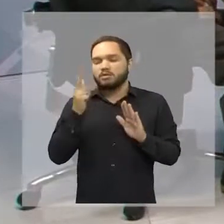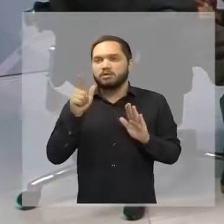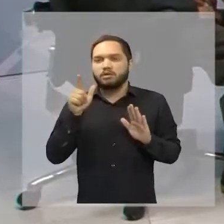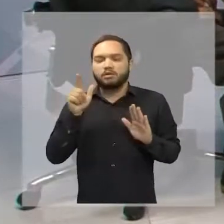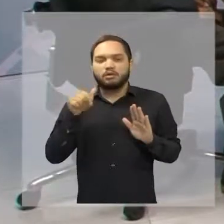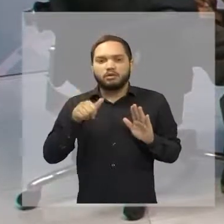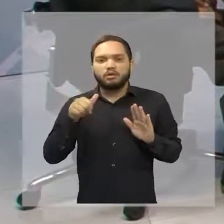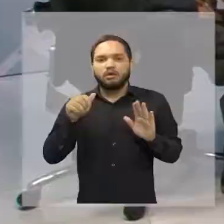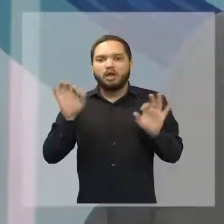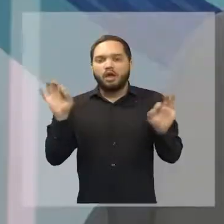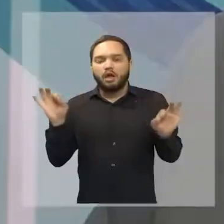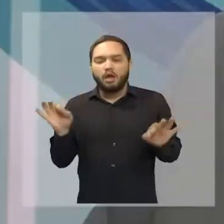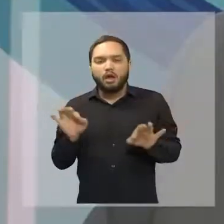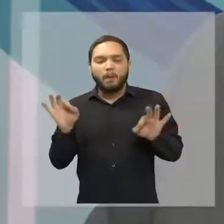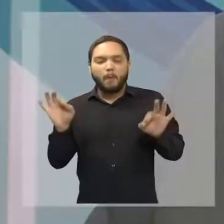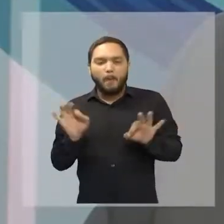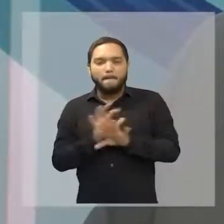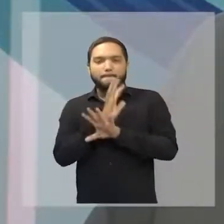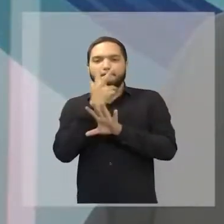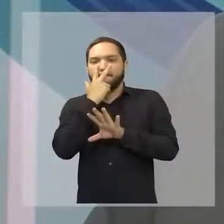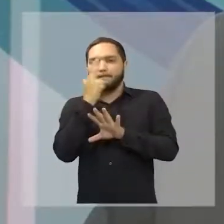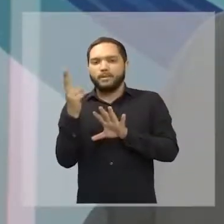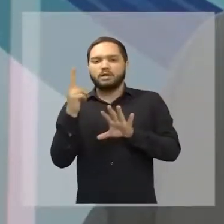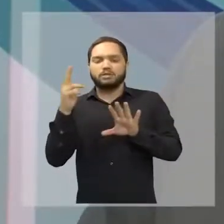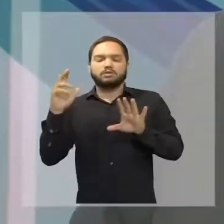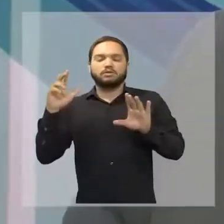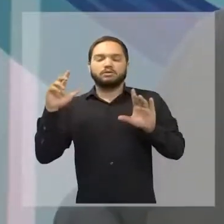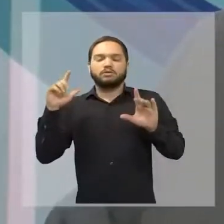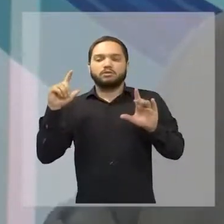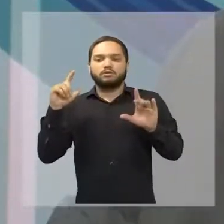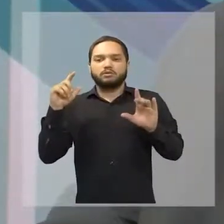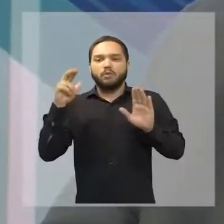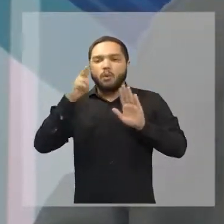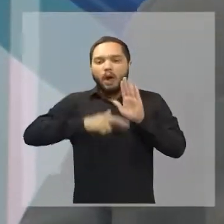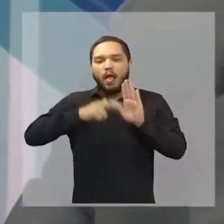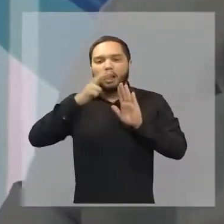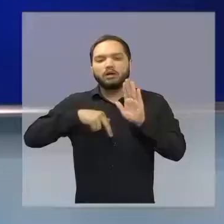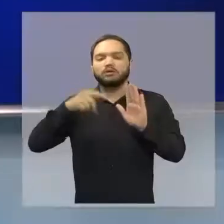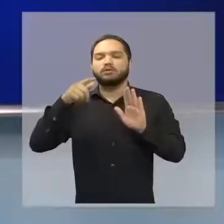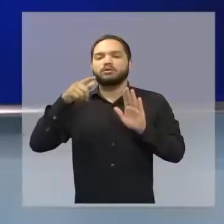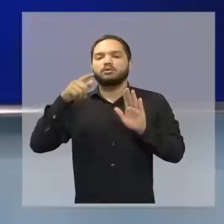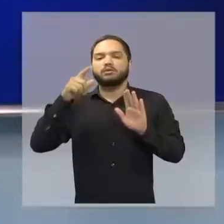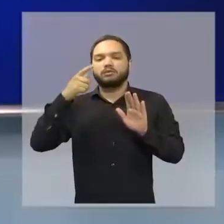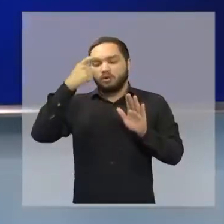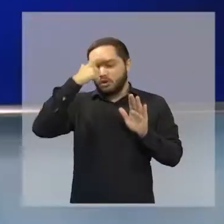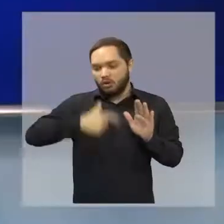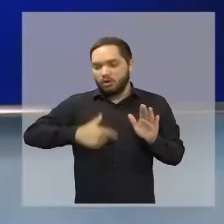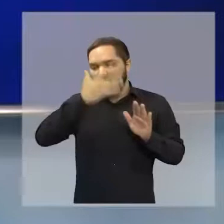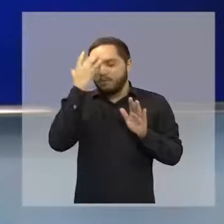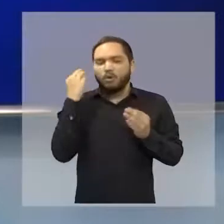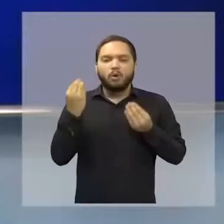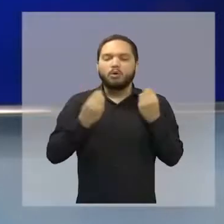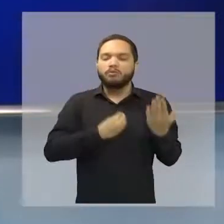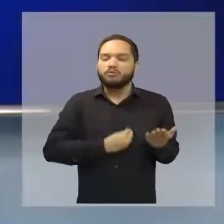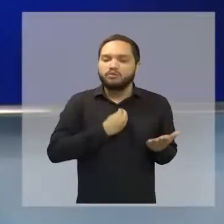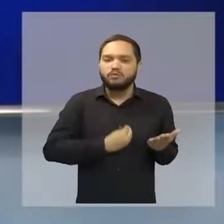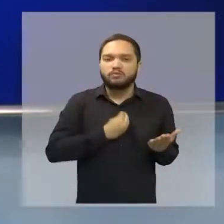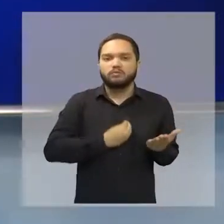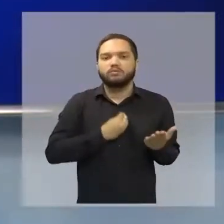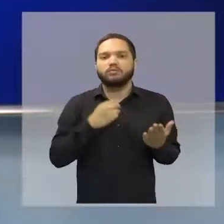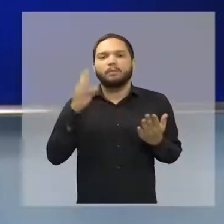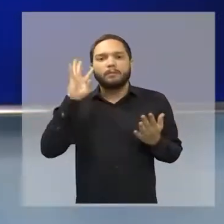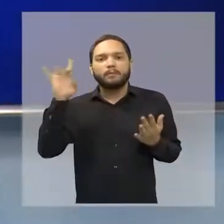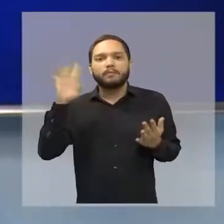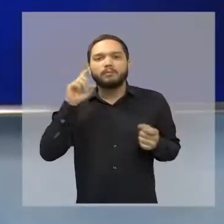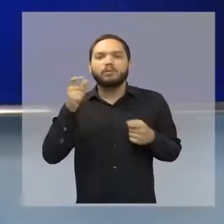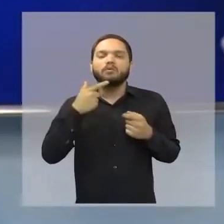completa fotografia, se podemos chamar assim, do que somos como somos, como vivemos, o que pensamos, o